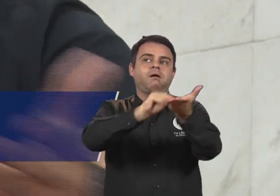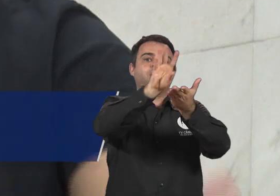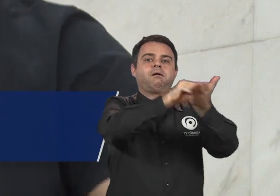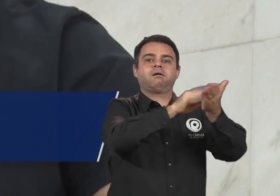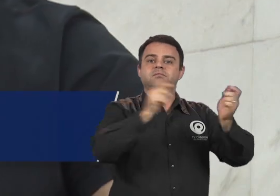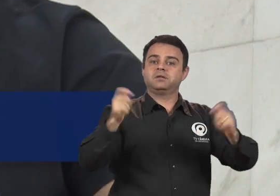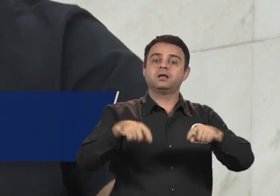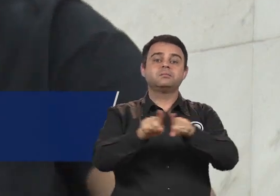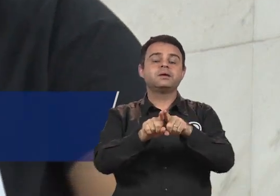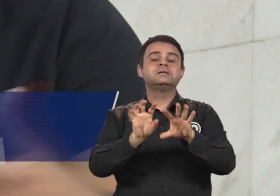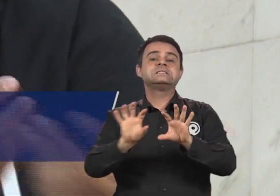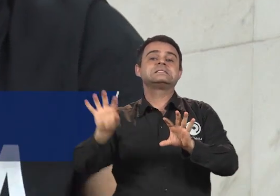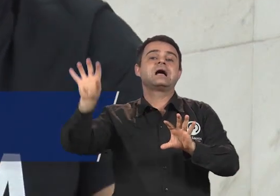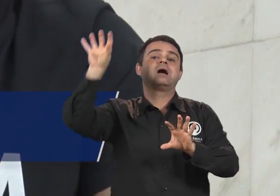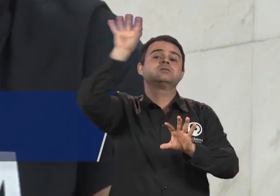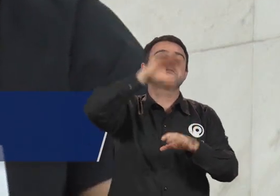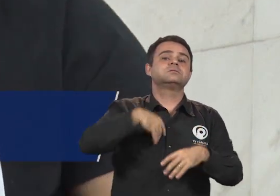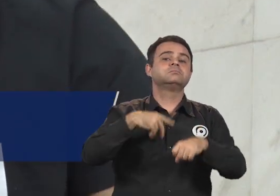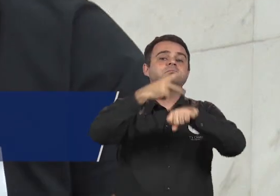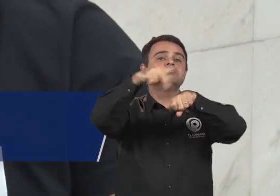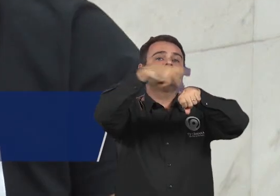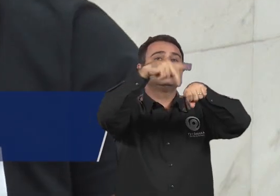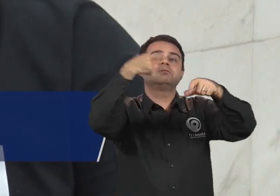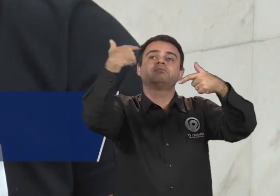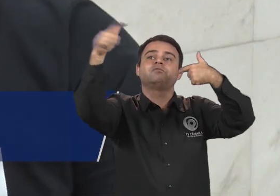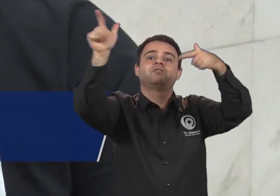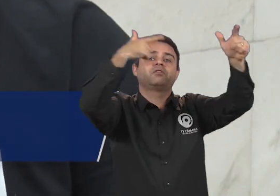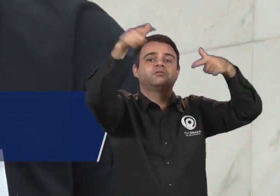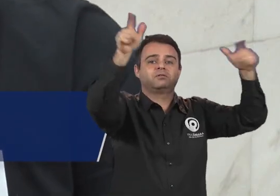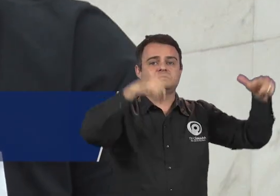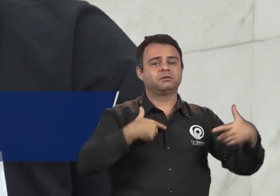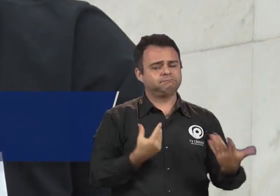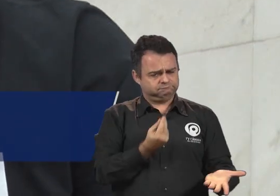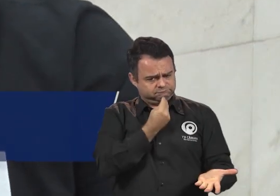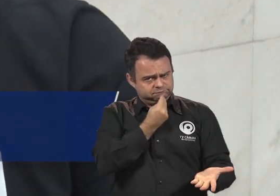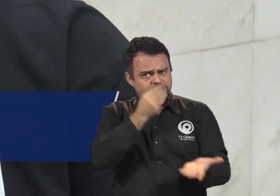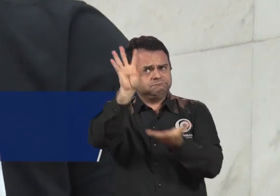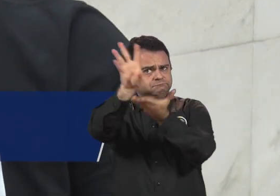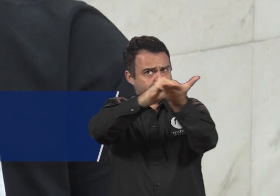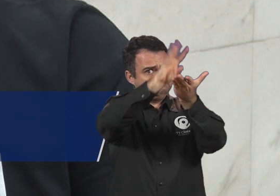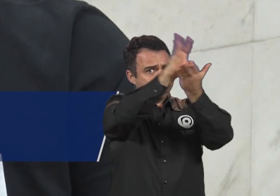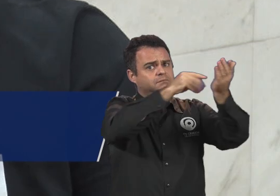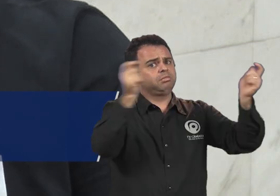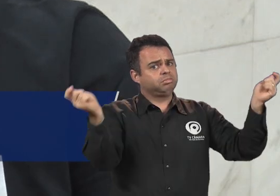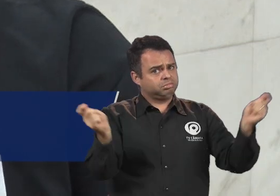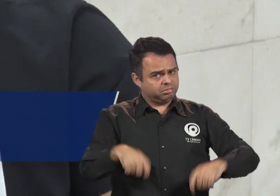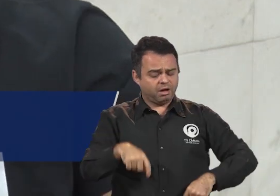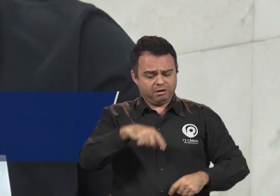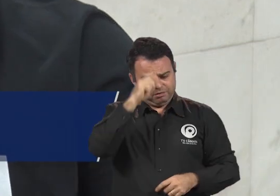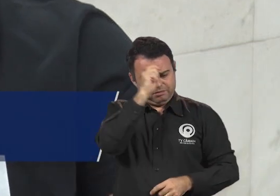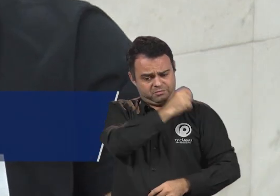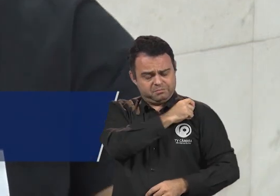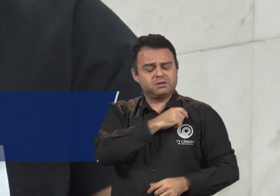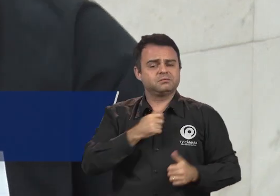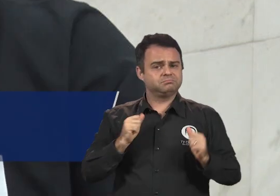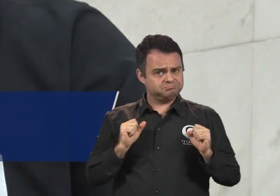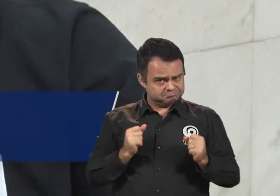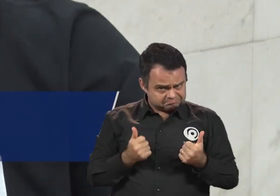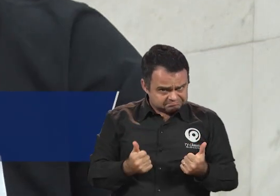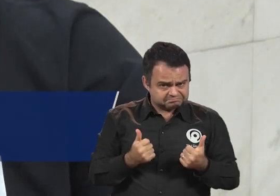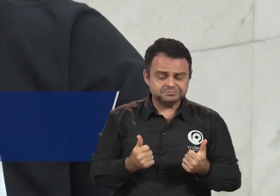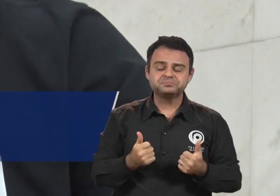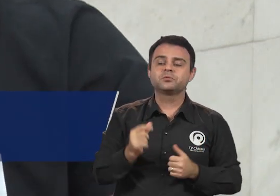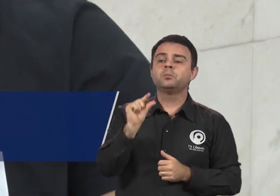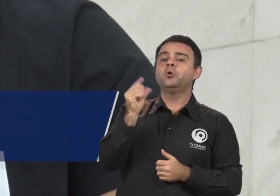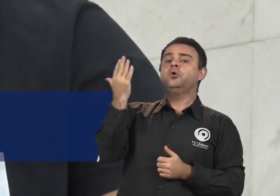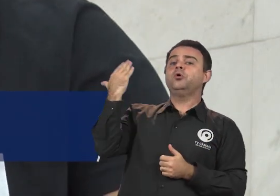outros estados, em outros países, e não tem porquê nós não buscarmos essa referência e trazer para Rio Preto. Estive recentemente com o